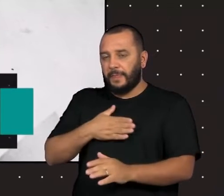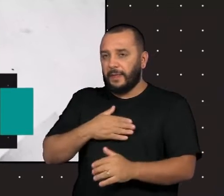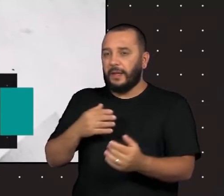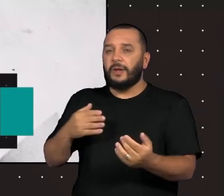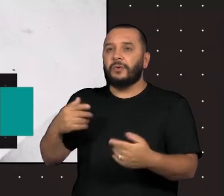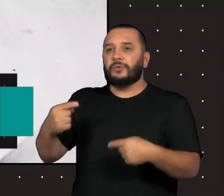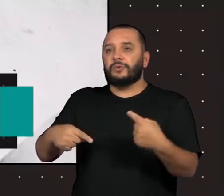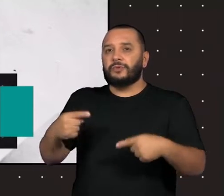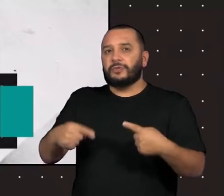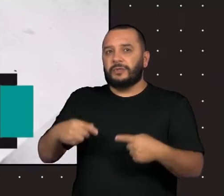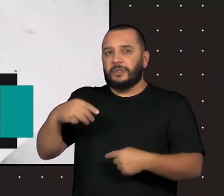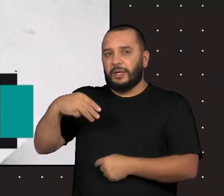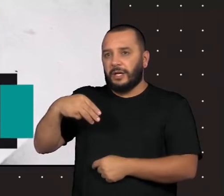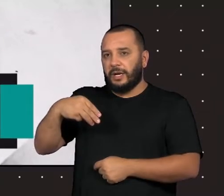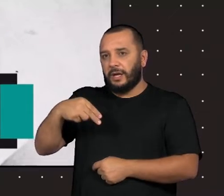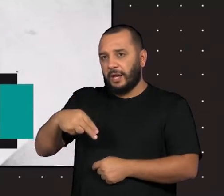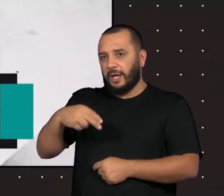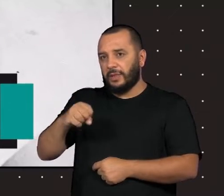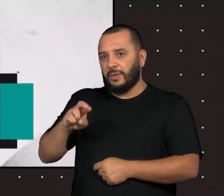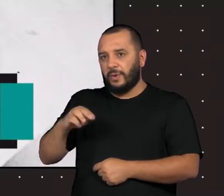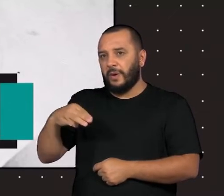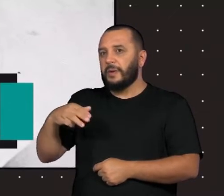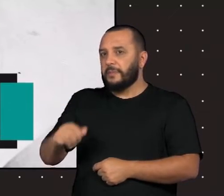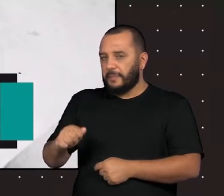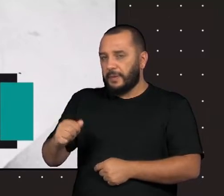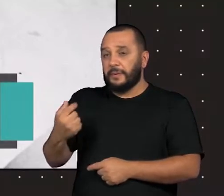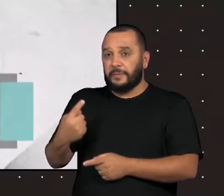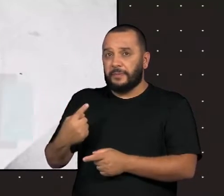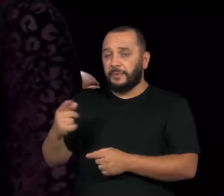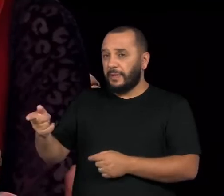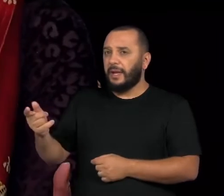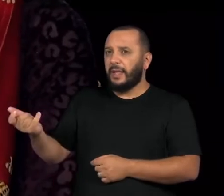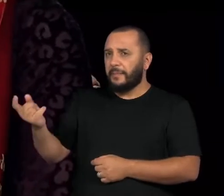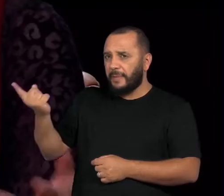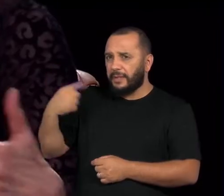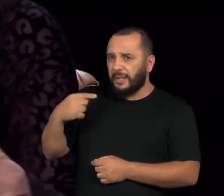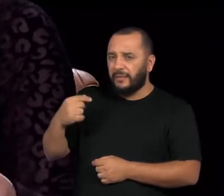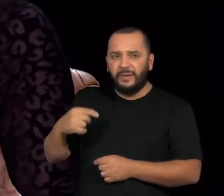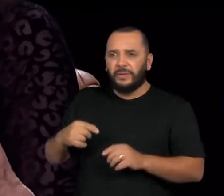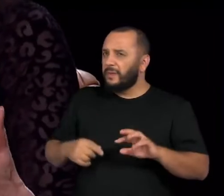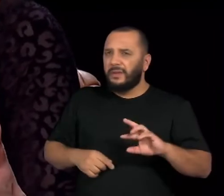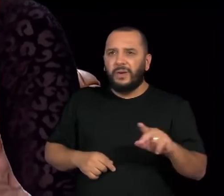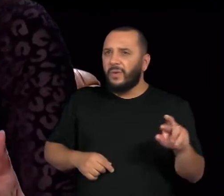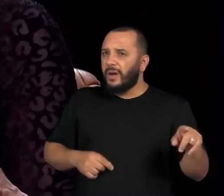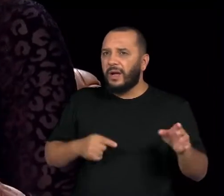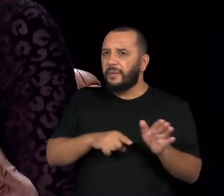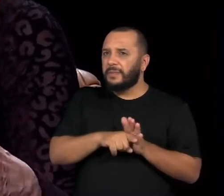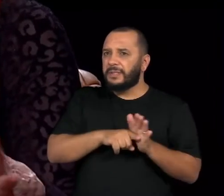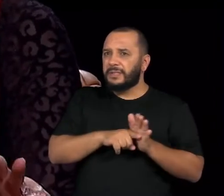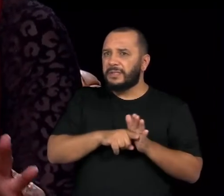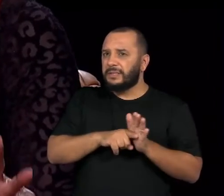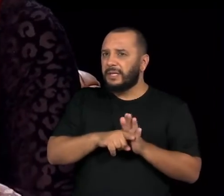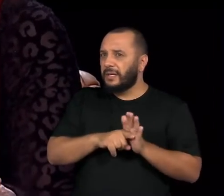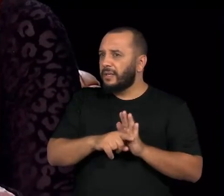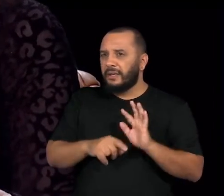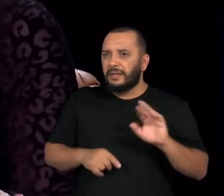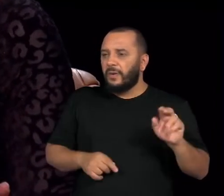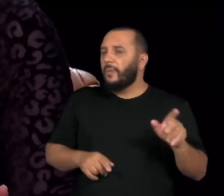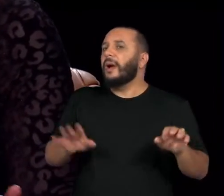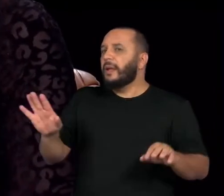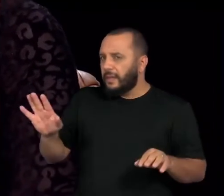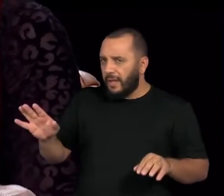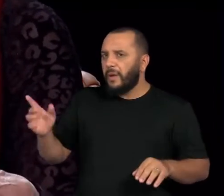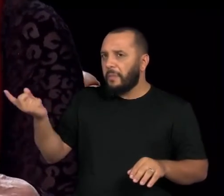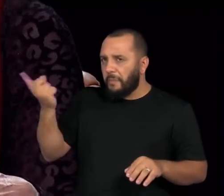ela punha umas licenças que eu achava que não era, porque eu ia pesquisar e via... Não, mas não. Então, a gente tinha lá uns